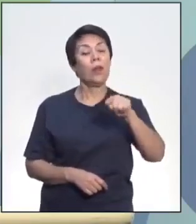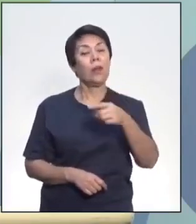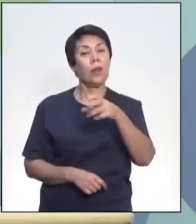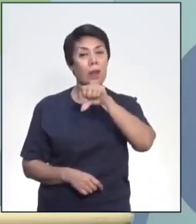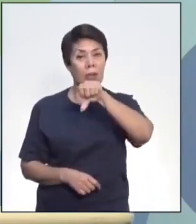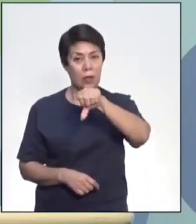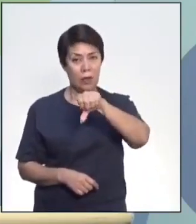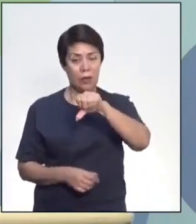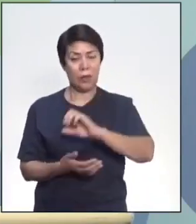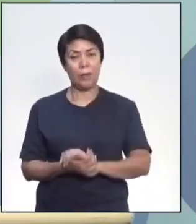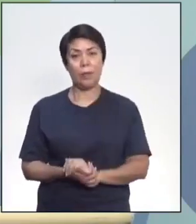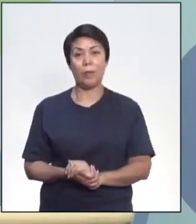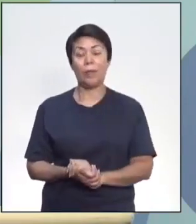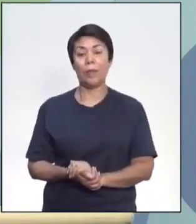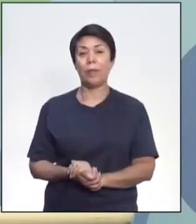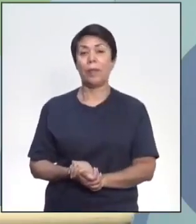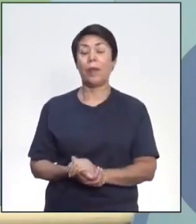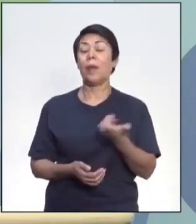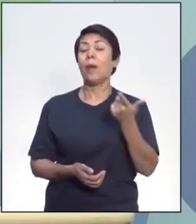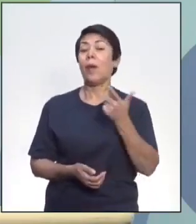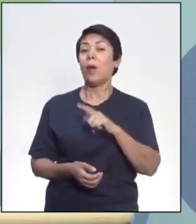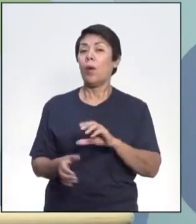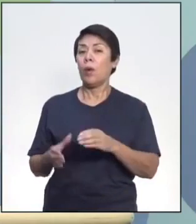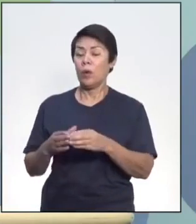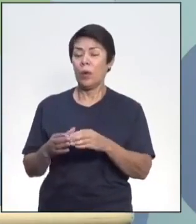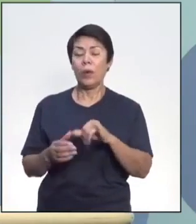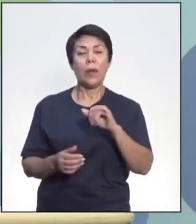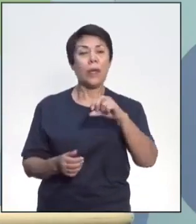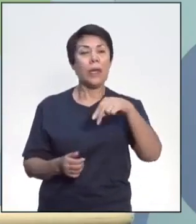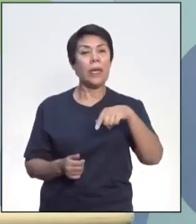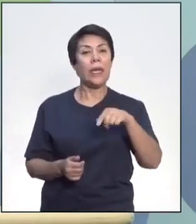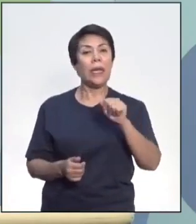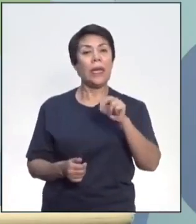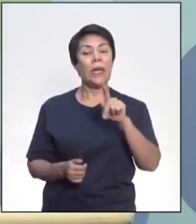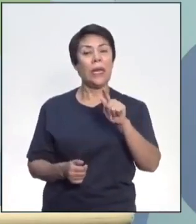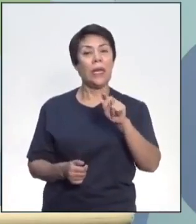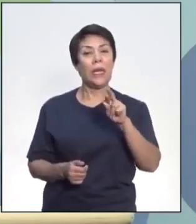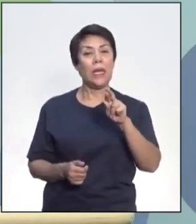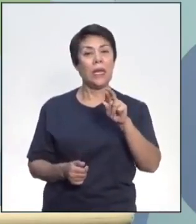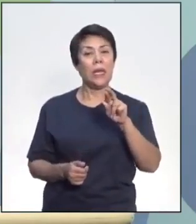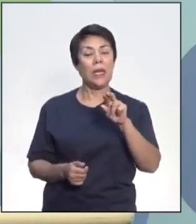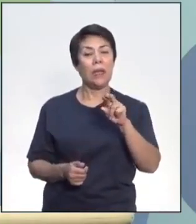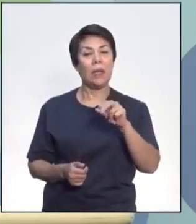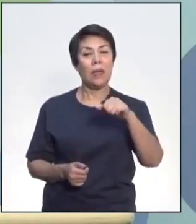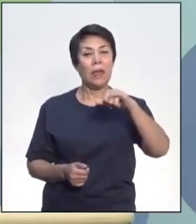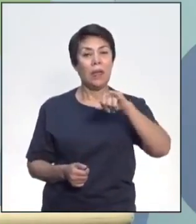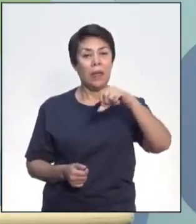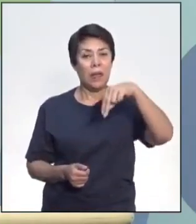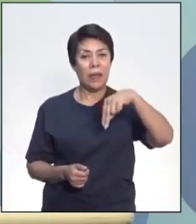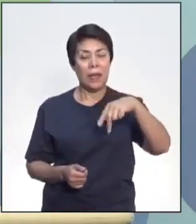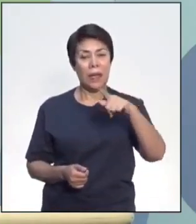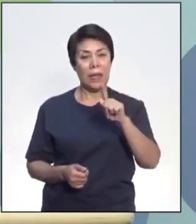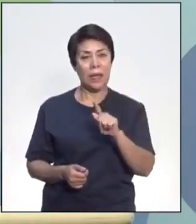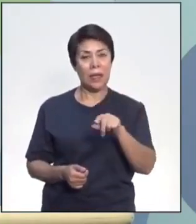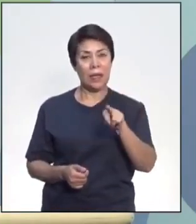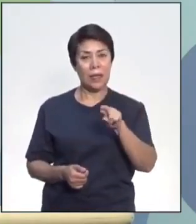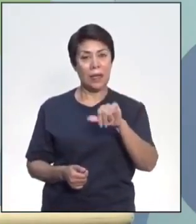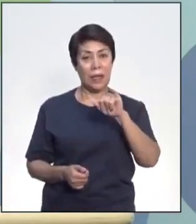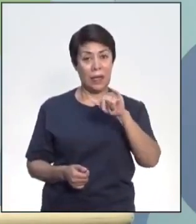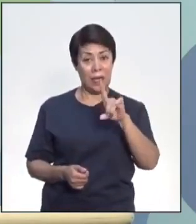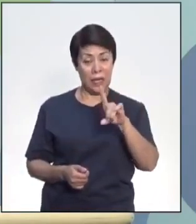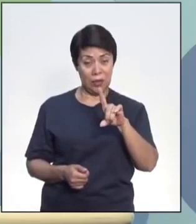42,9. A Ingrid, ela falou apenas o nitrogênio. Já